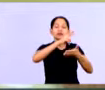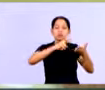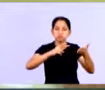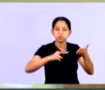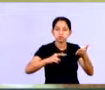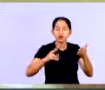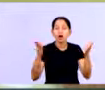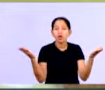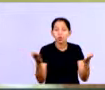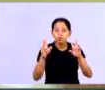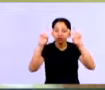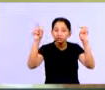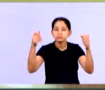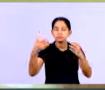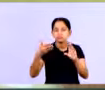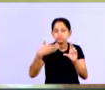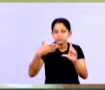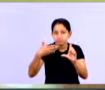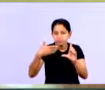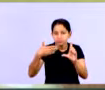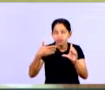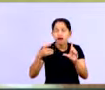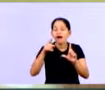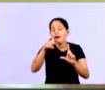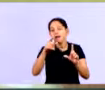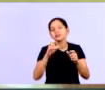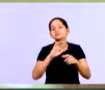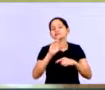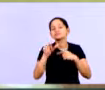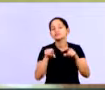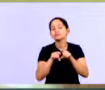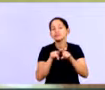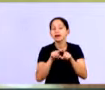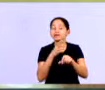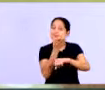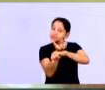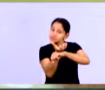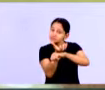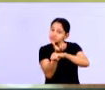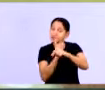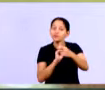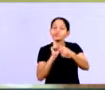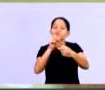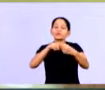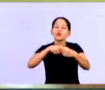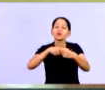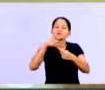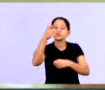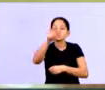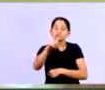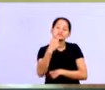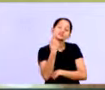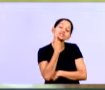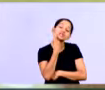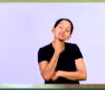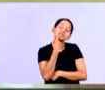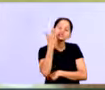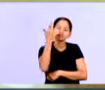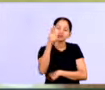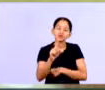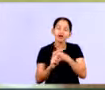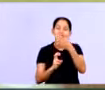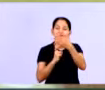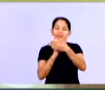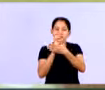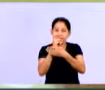hoje na teleaula. E, por favor, mantenham-se firmes na disciplina. Voltaremos de novo na próxima sexta-feira com a nossa